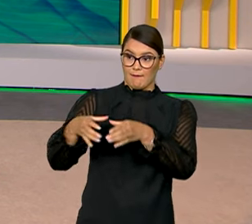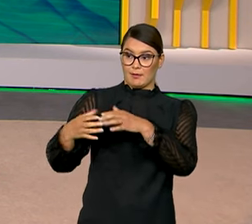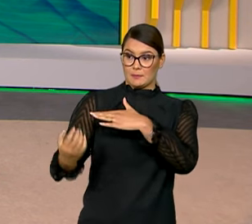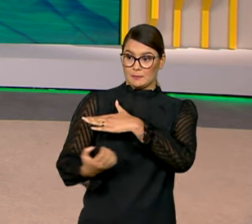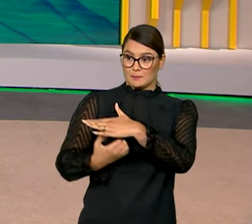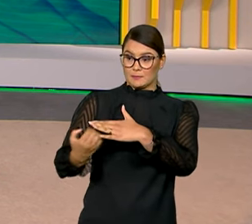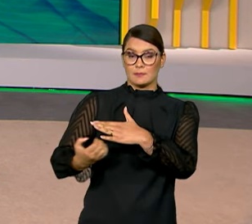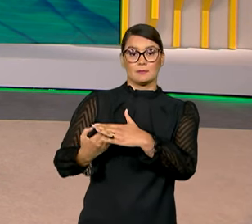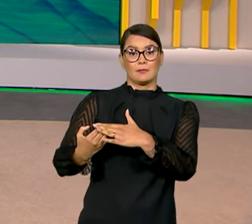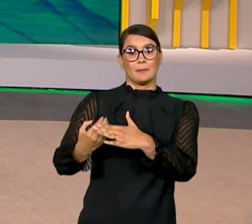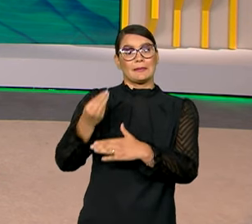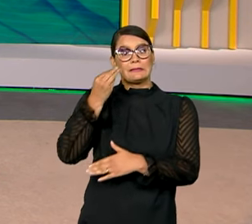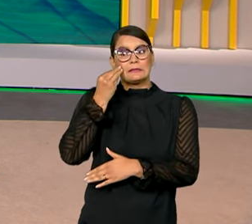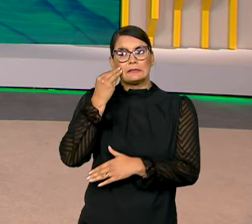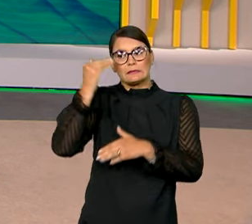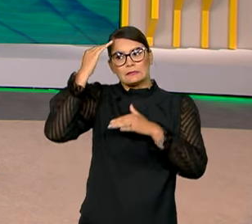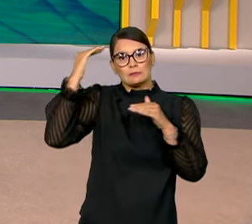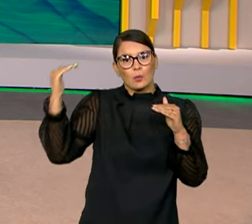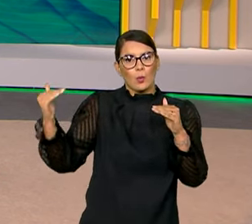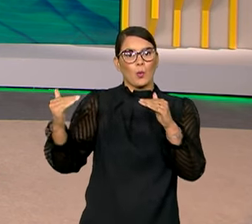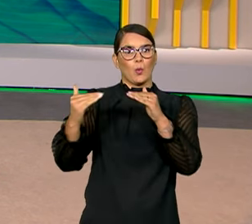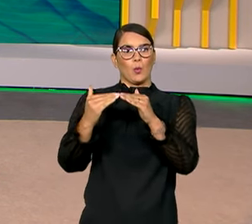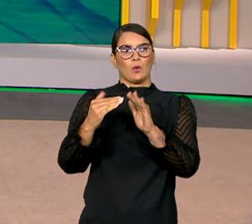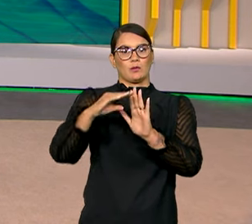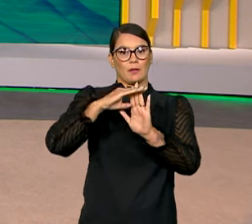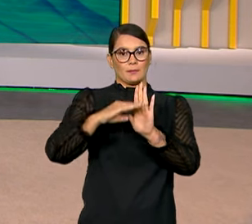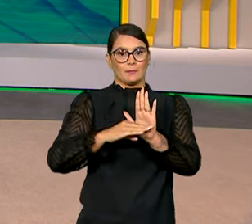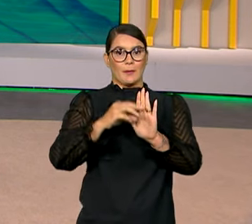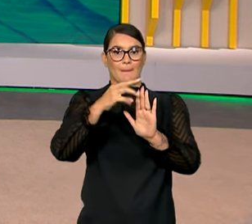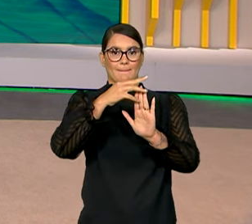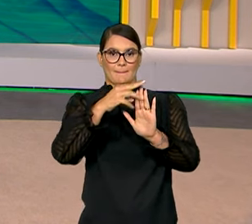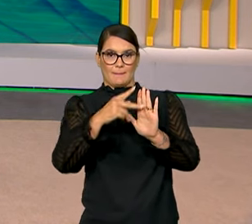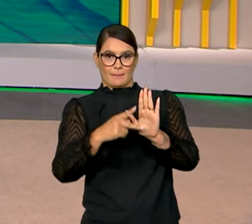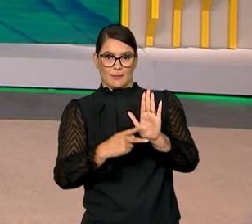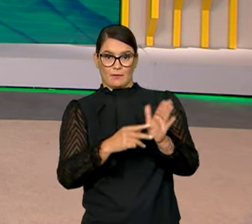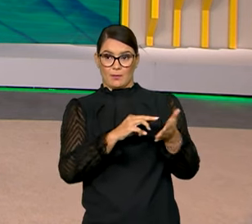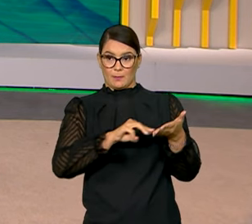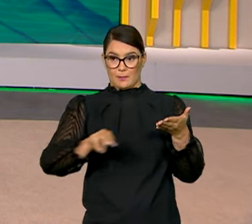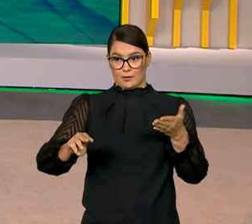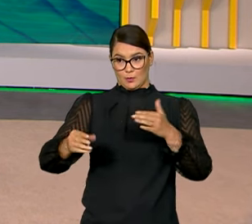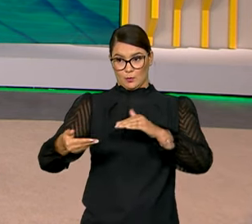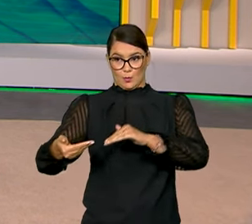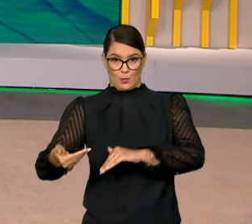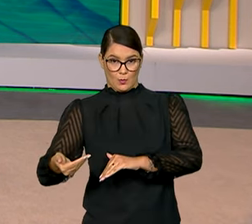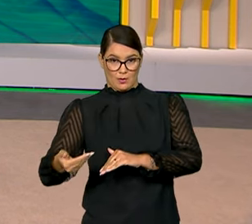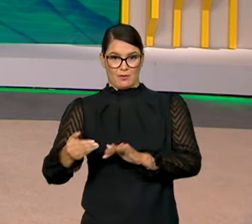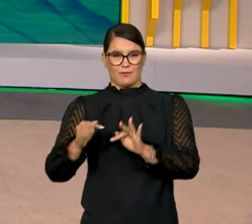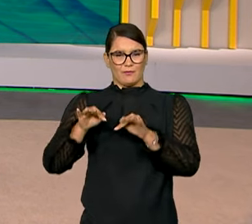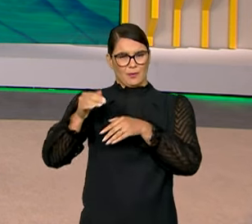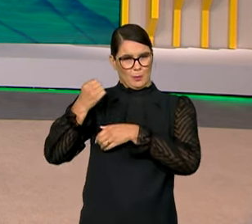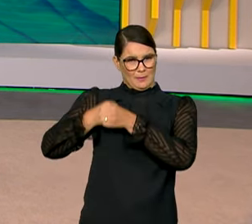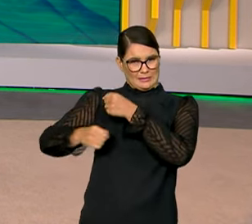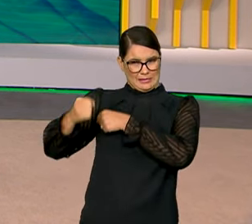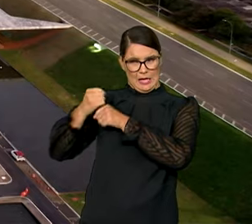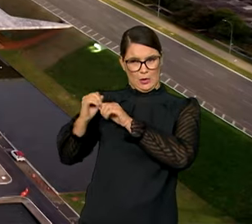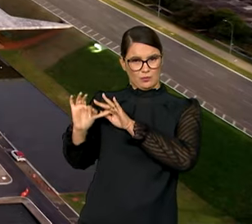buscar consenso sobre os pontos tratados na medida provisória encaminhada ao Congresso Nacional no final do ano